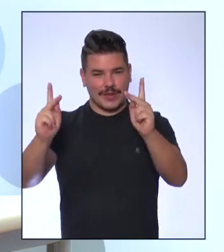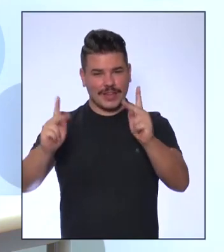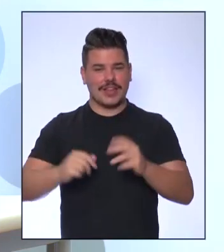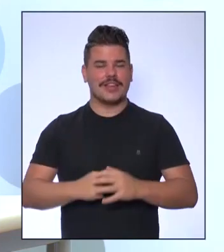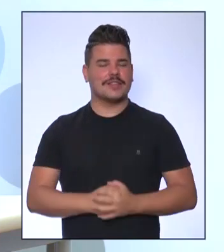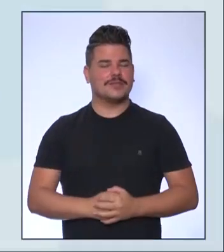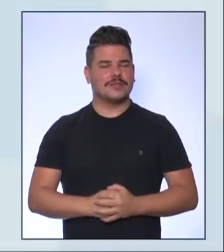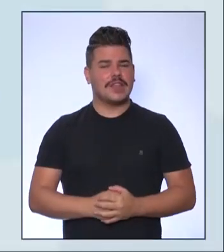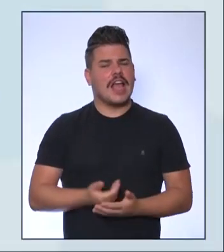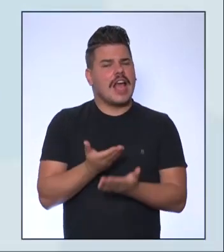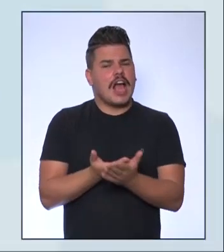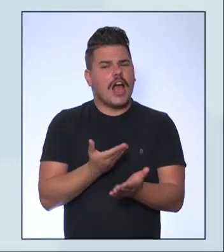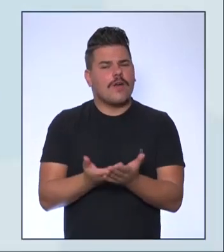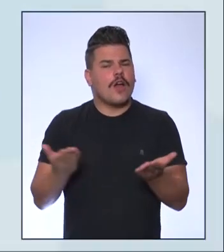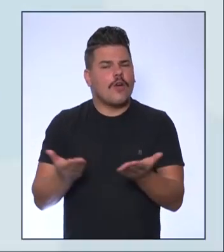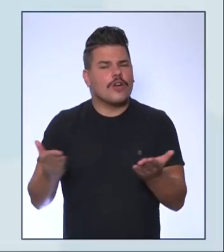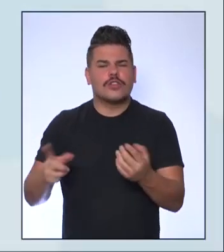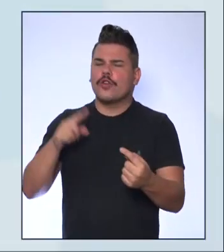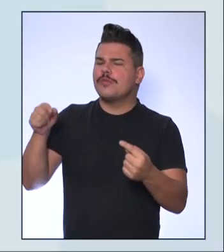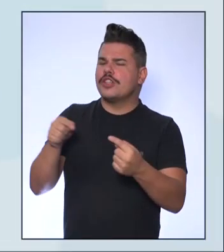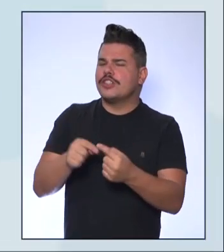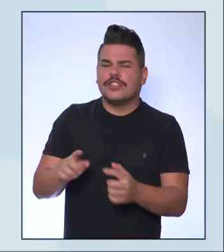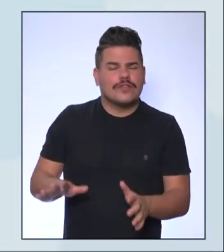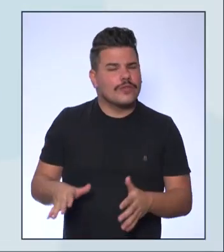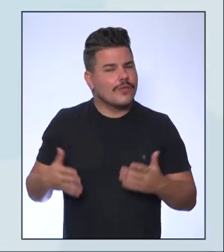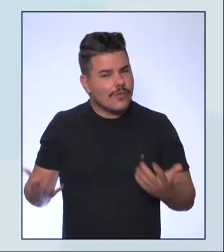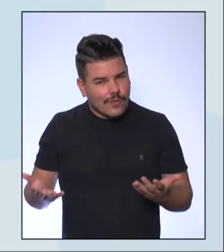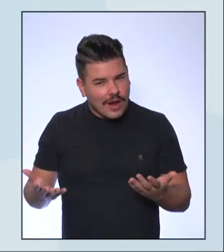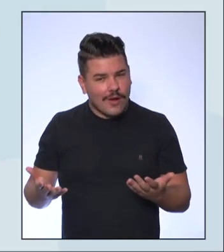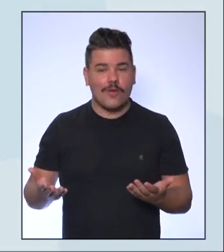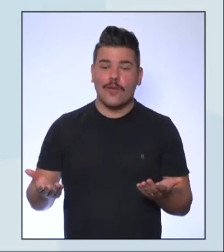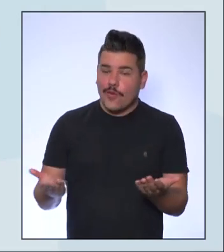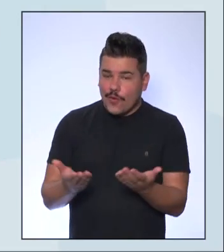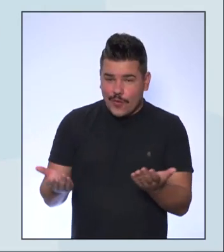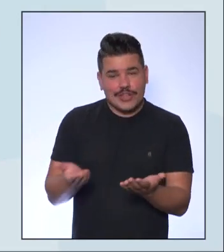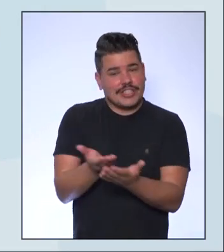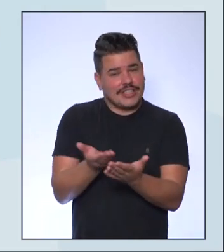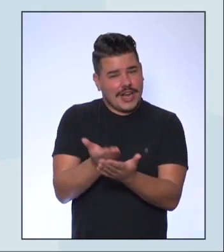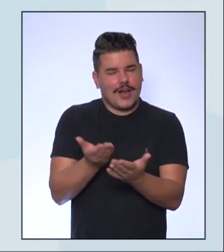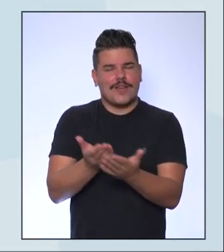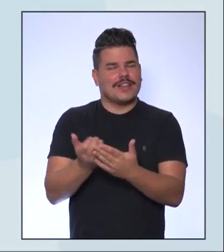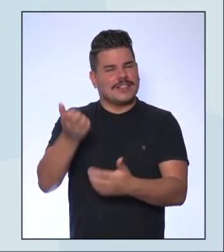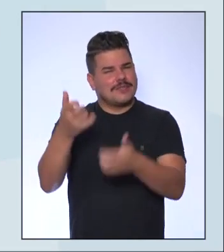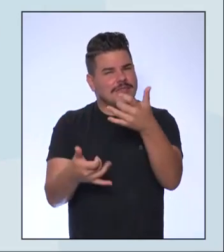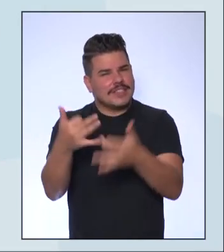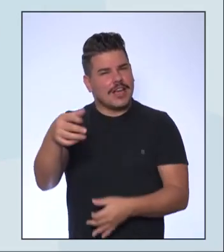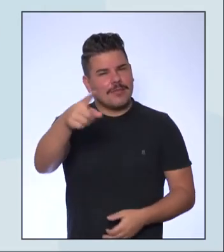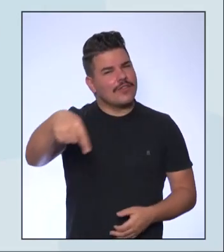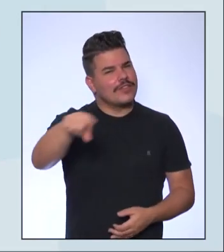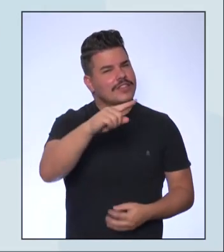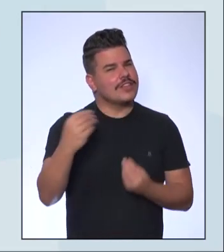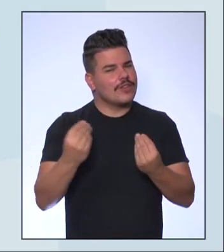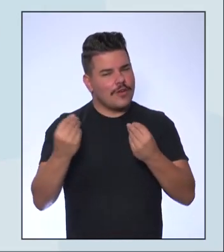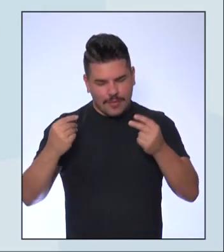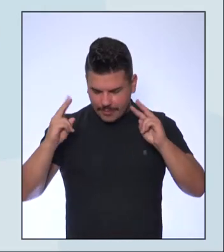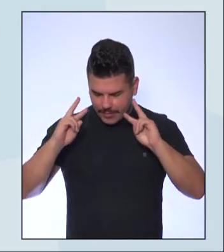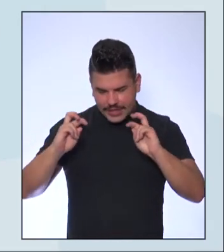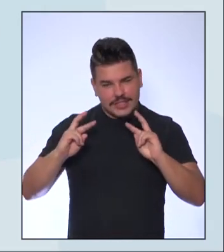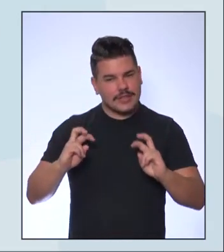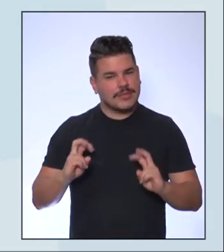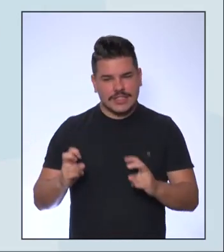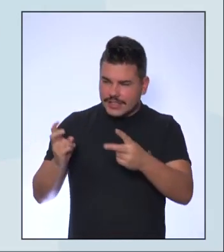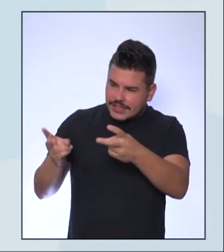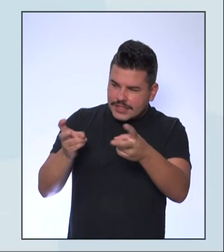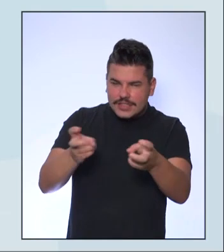Qual é o objetivo da aula? O objetivo da aula, estudante, é a gente estar desenvolvendo com vocês um olhar sobre o perfil da cidade de São Paulo